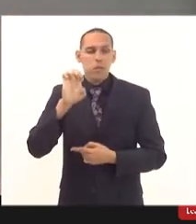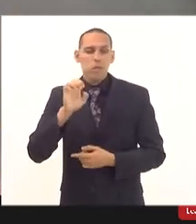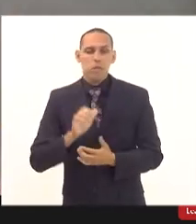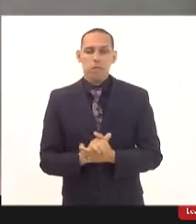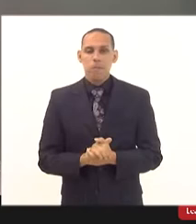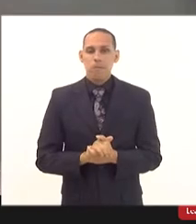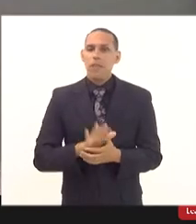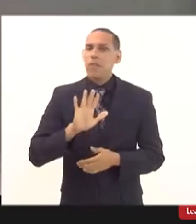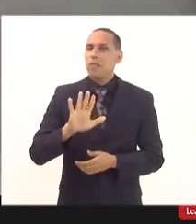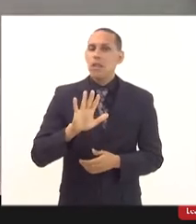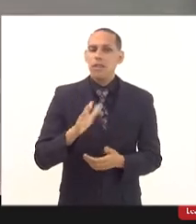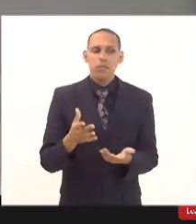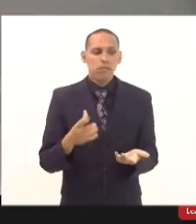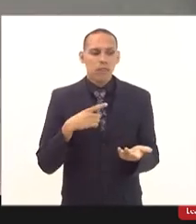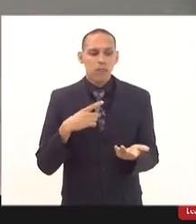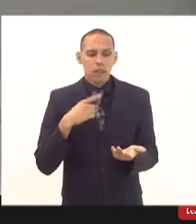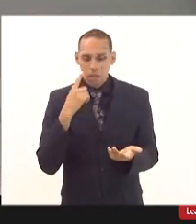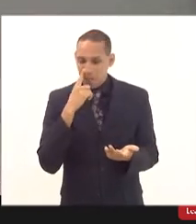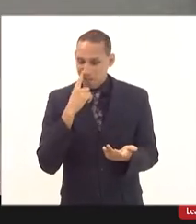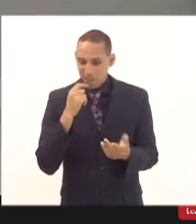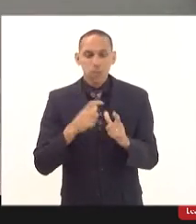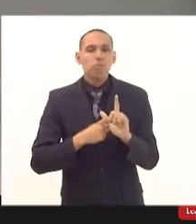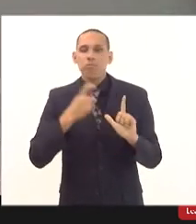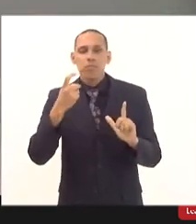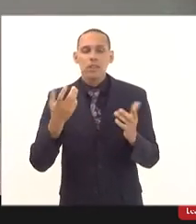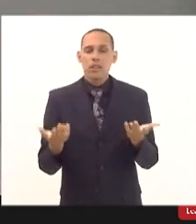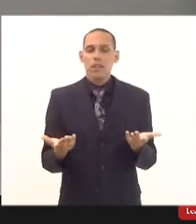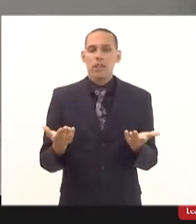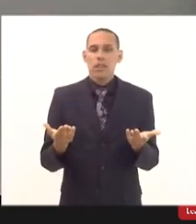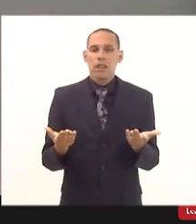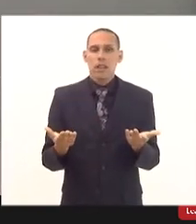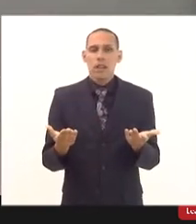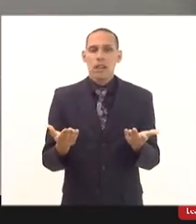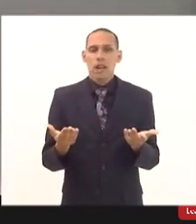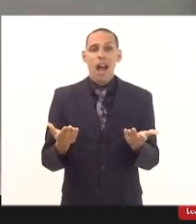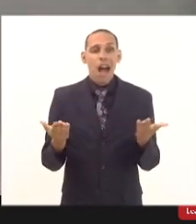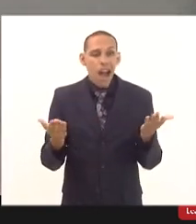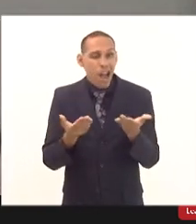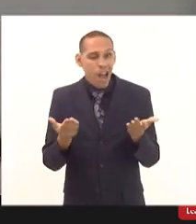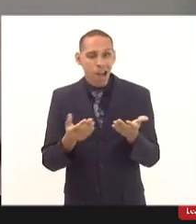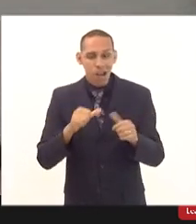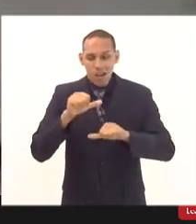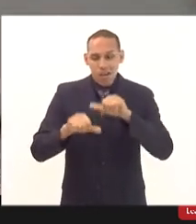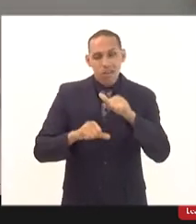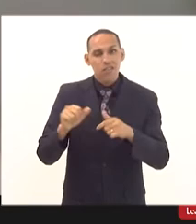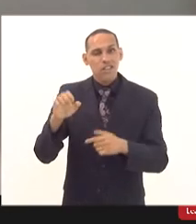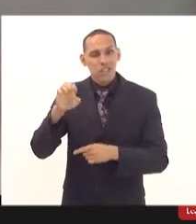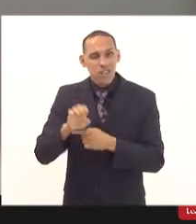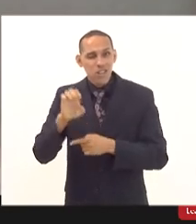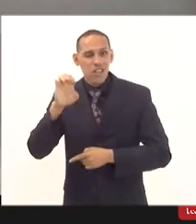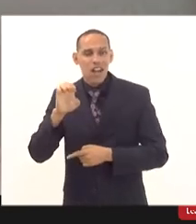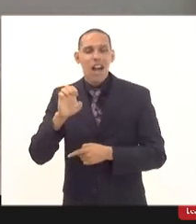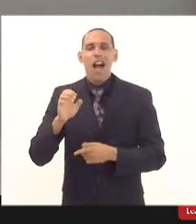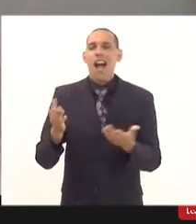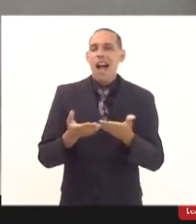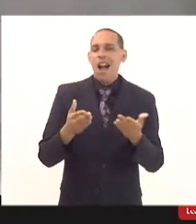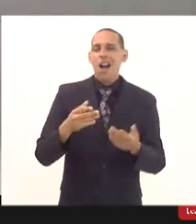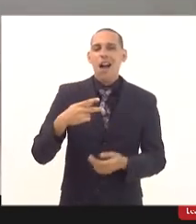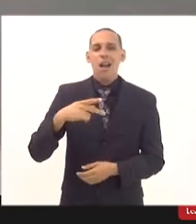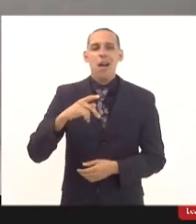ela tinha uma uma certa Independência o que que acontece quando ela passa ela passa a ser gerido dentro do Palácio e